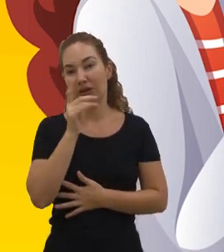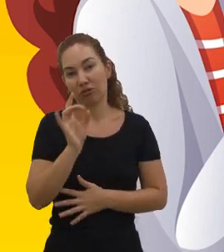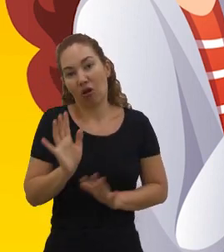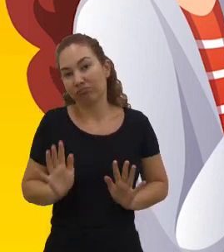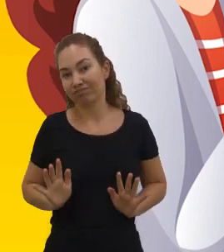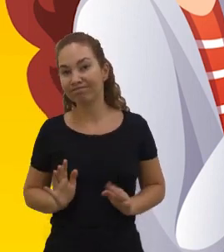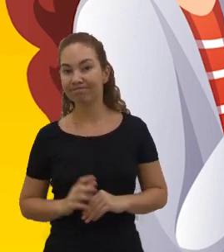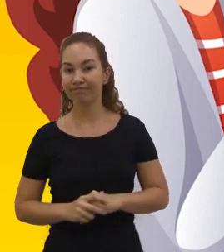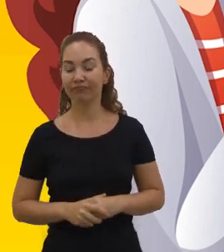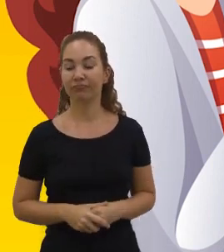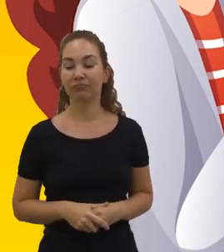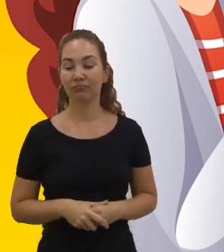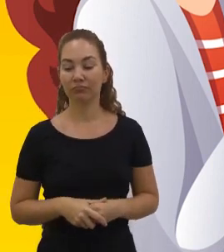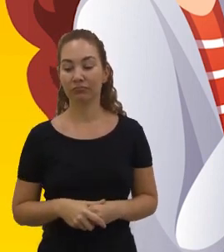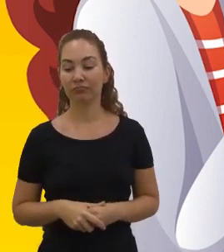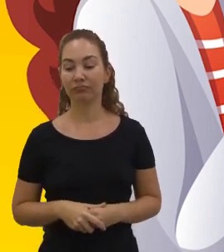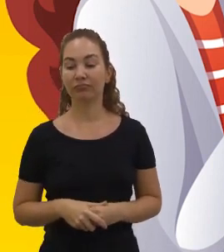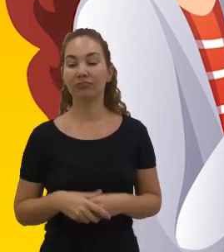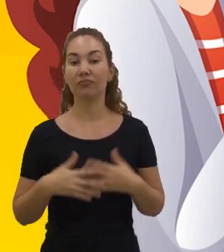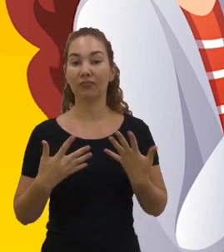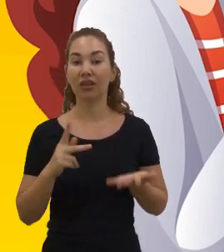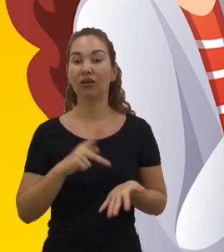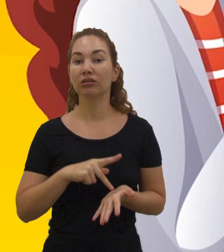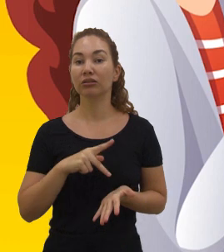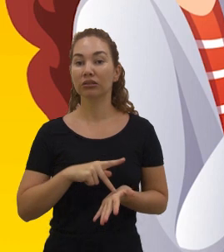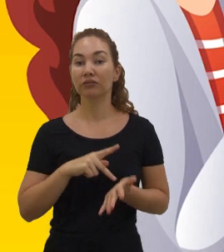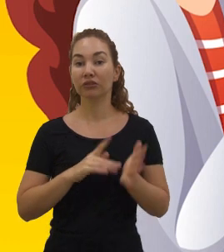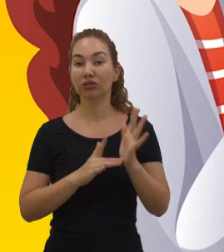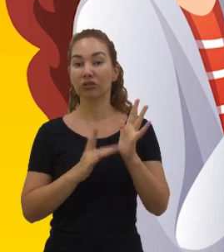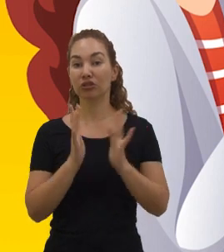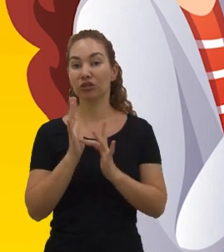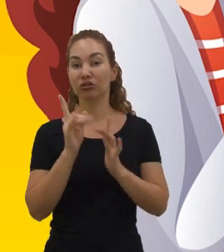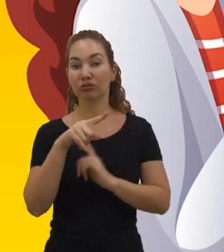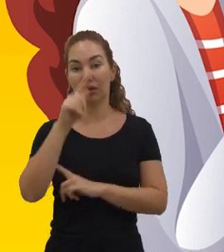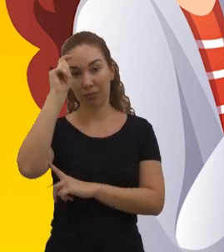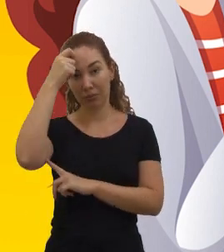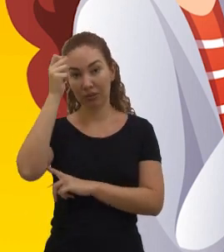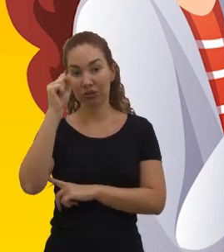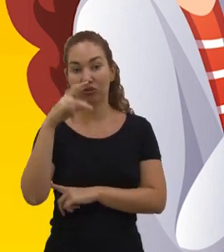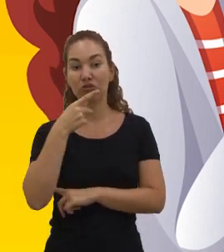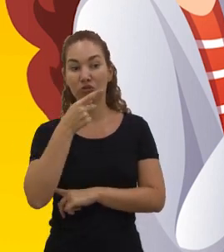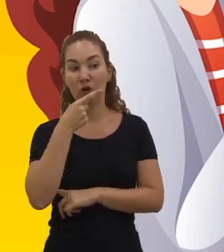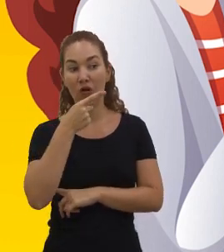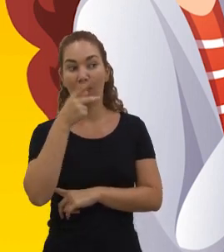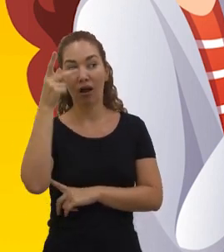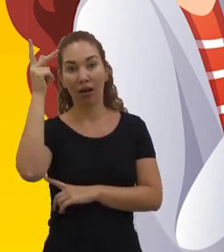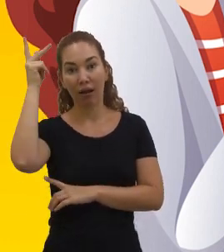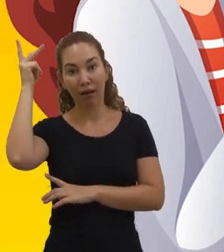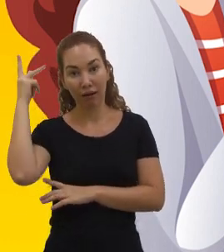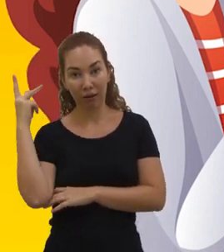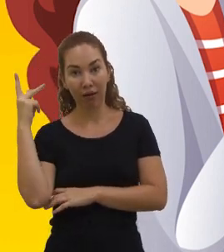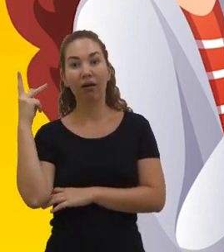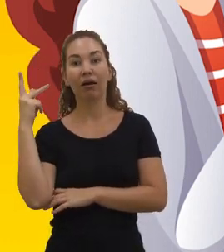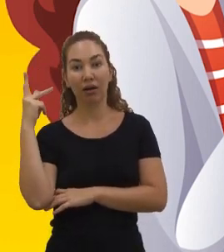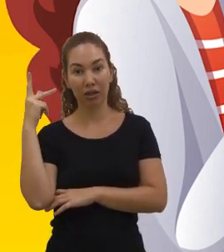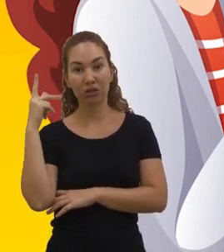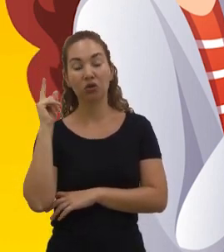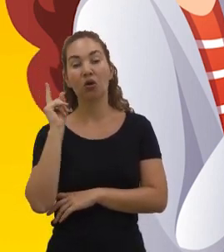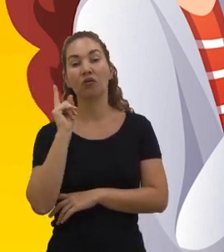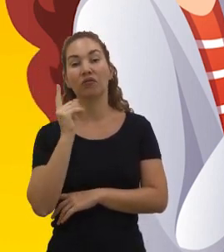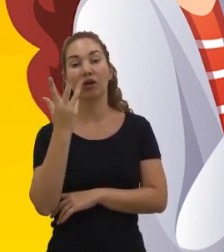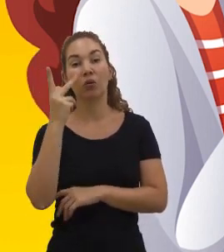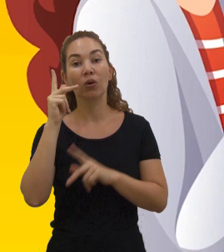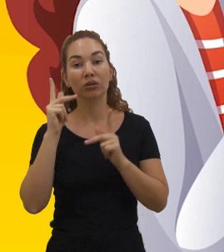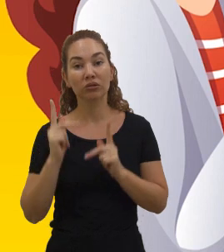isso. É que, na verdade, Jesus ele era negro, né? Se tu pegar historicamente a localização geográfica e o quanto